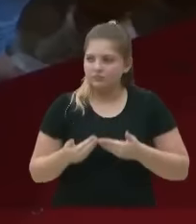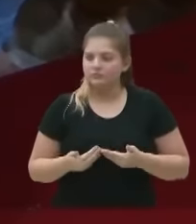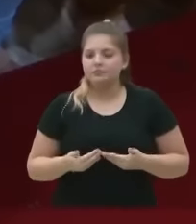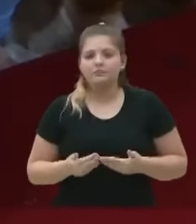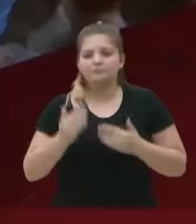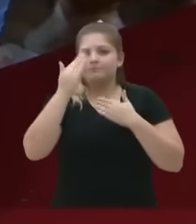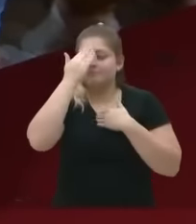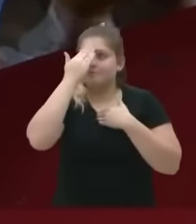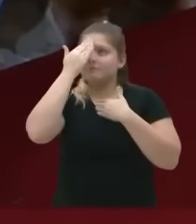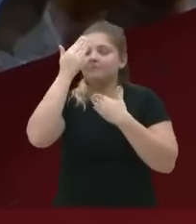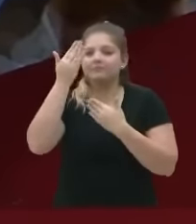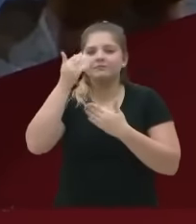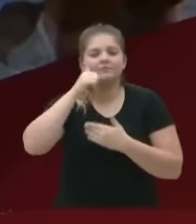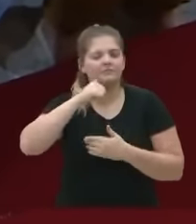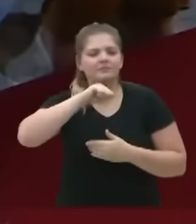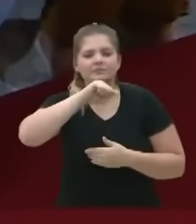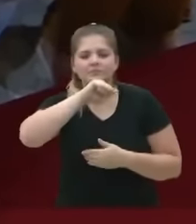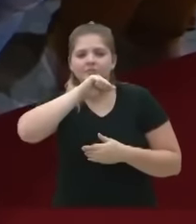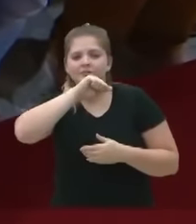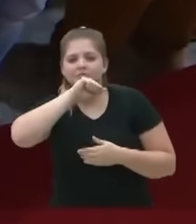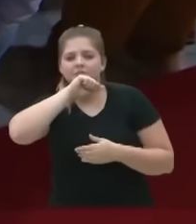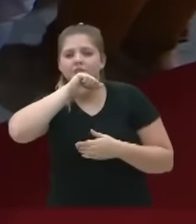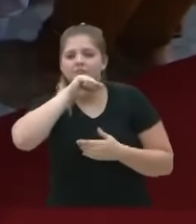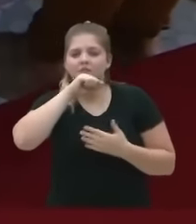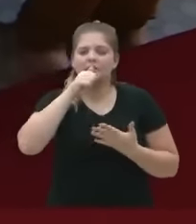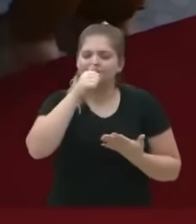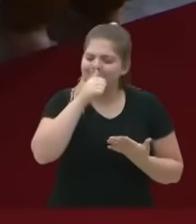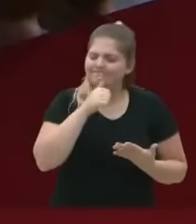sou. Obrigado, mãe, que tanto se